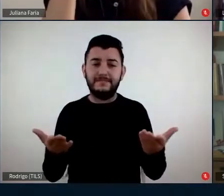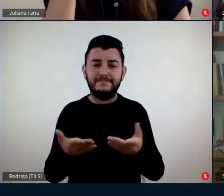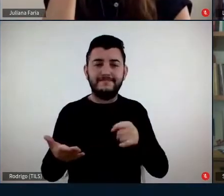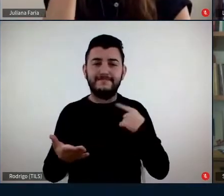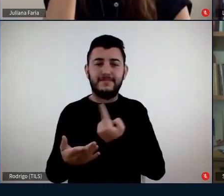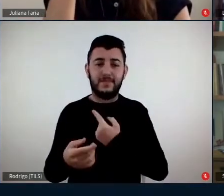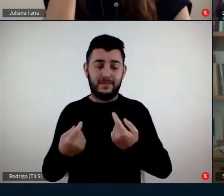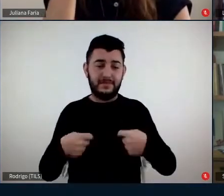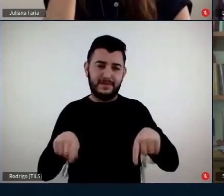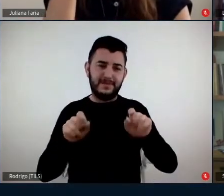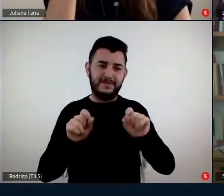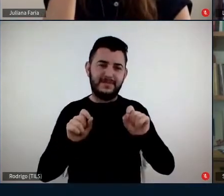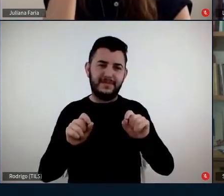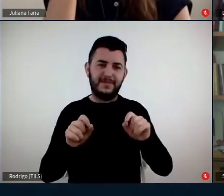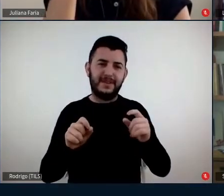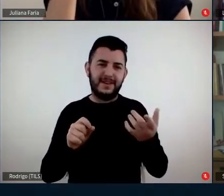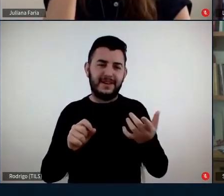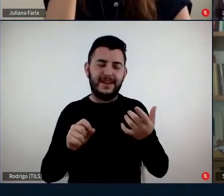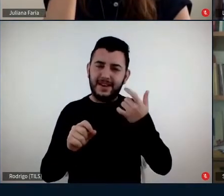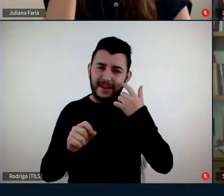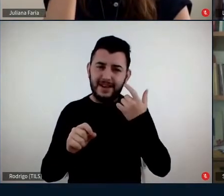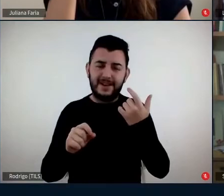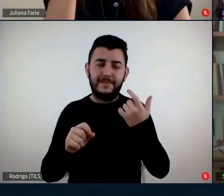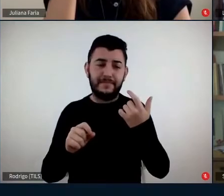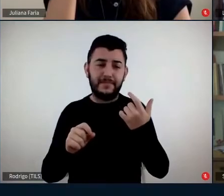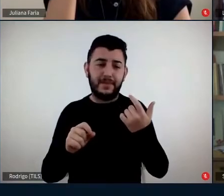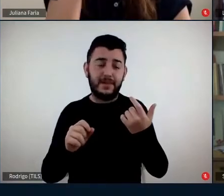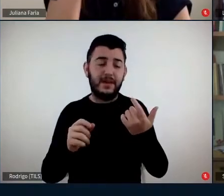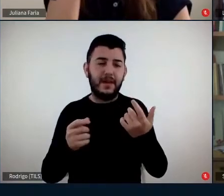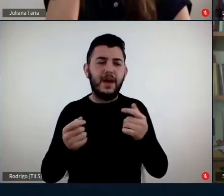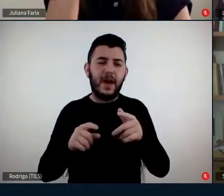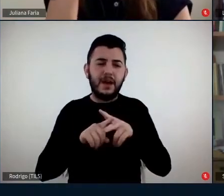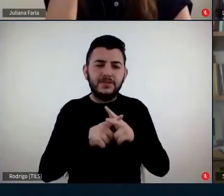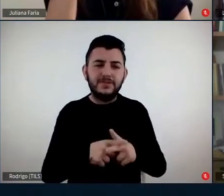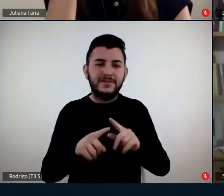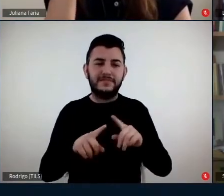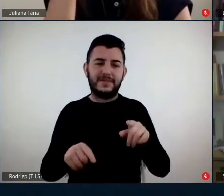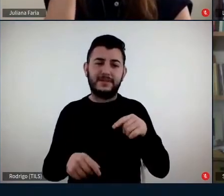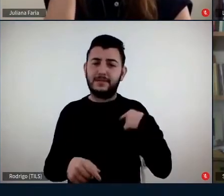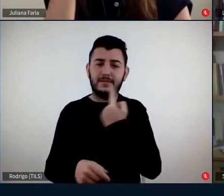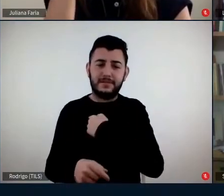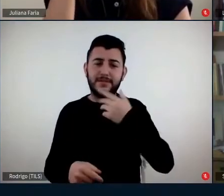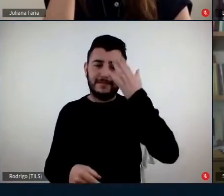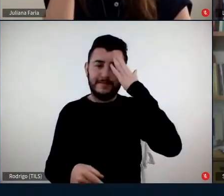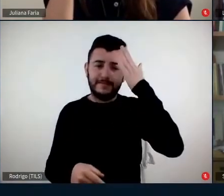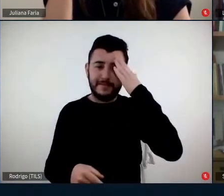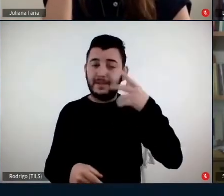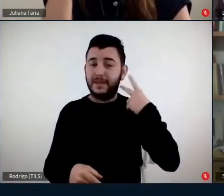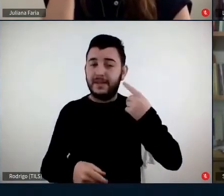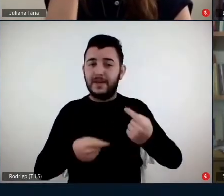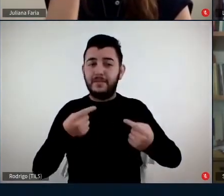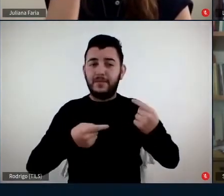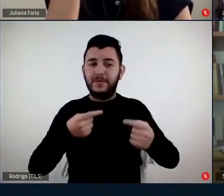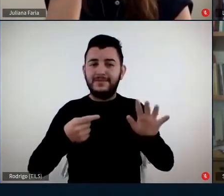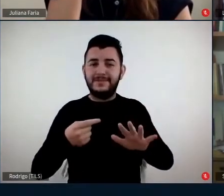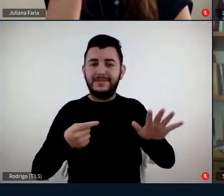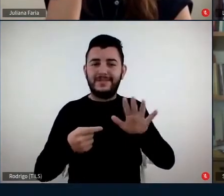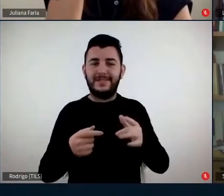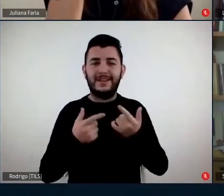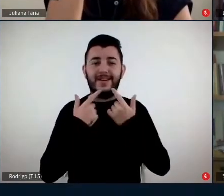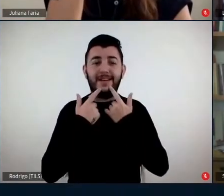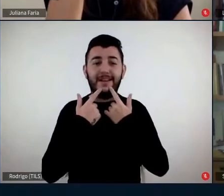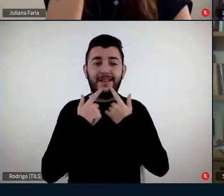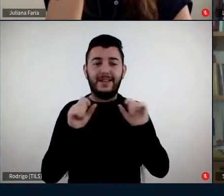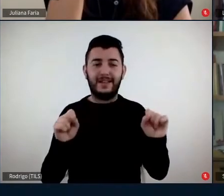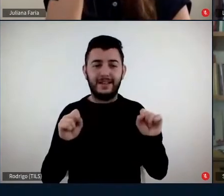fica. Mas eu acho que ficou bem claro também que a nossa política linguística ela está num processo crescente, mas que